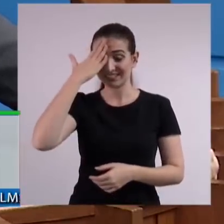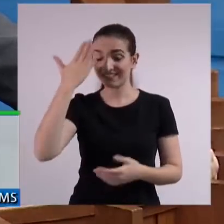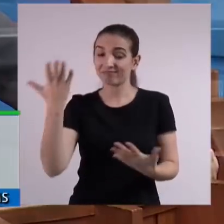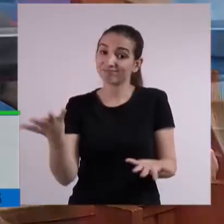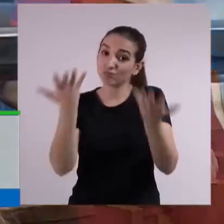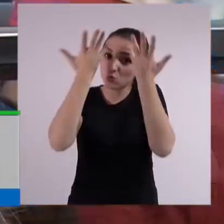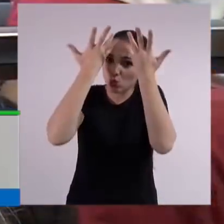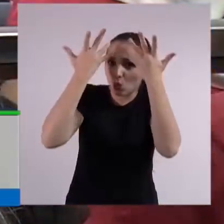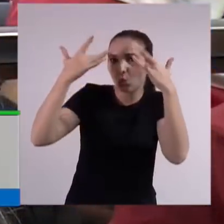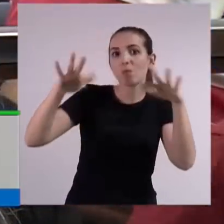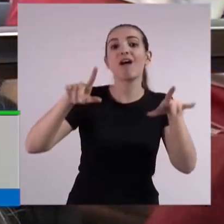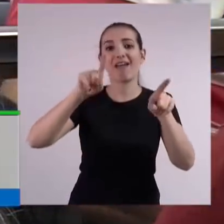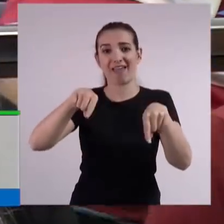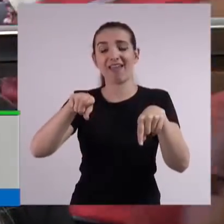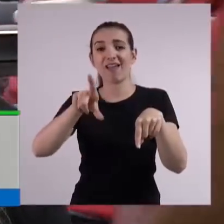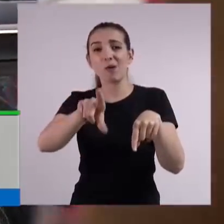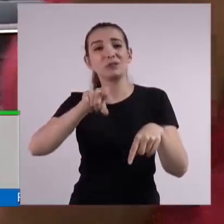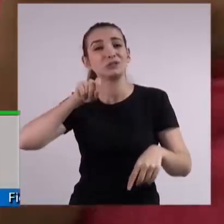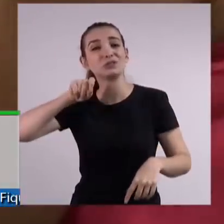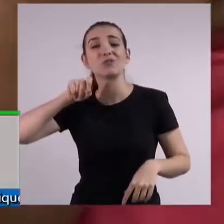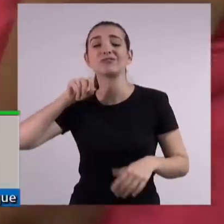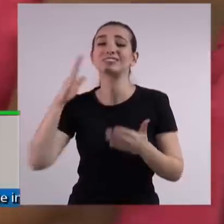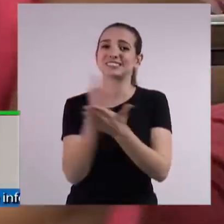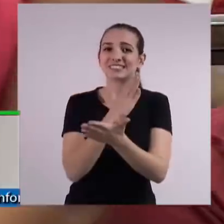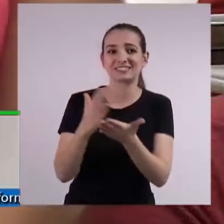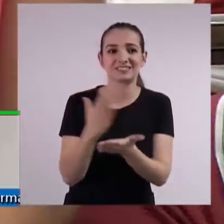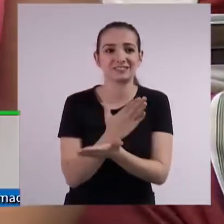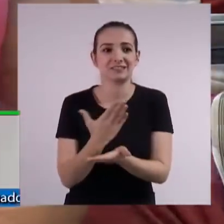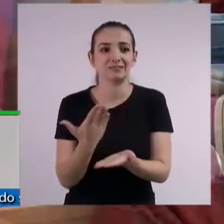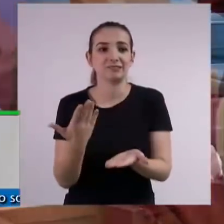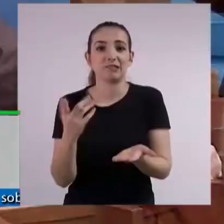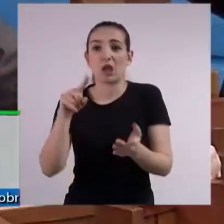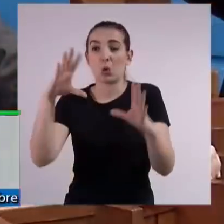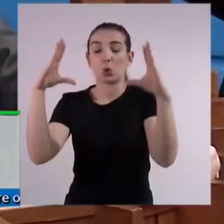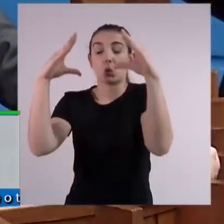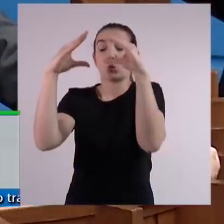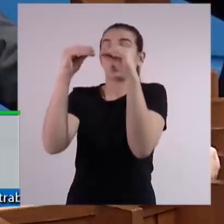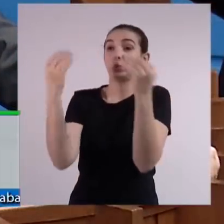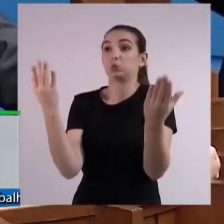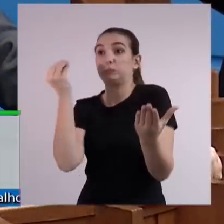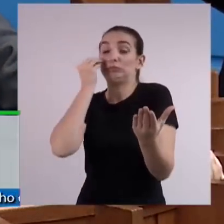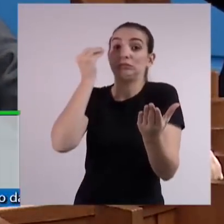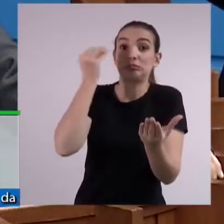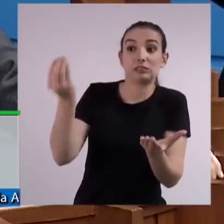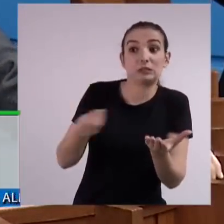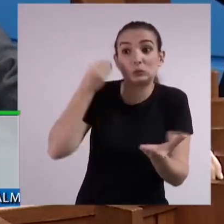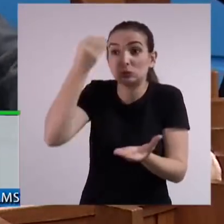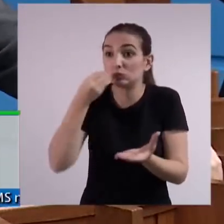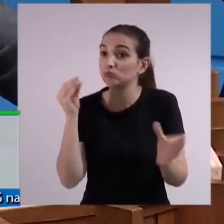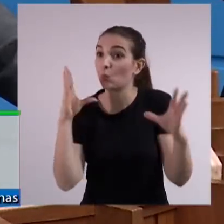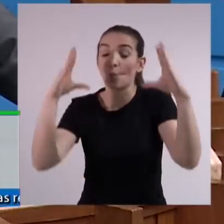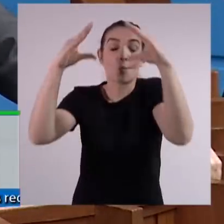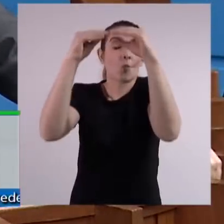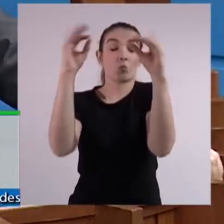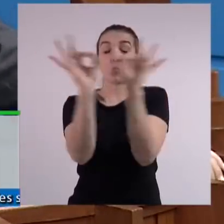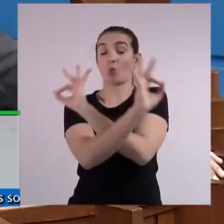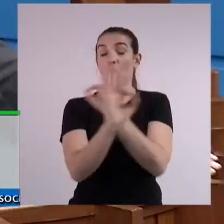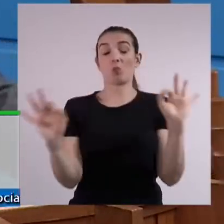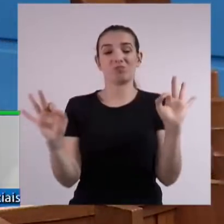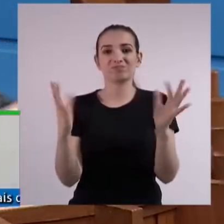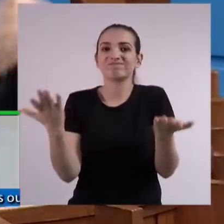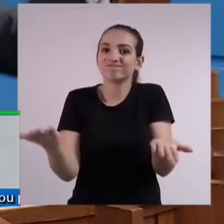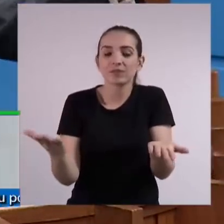decisão que você, às vezes, dá um tiro no escuro. Talvez, para muitos,